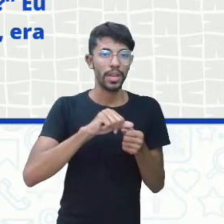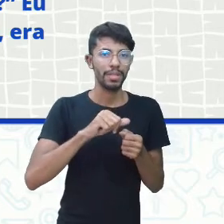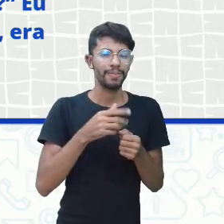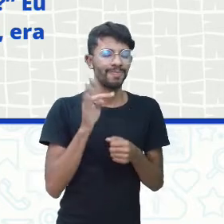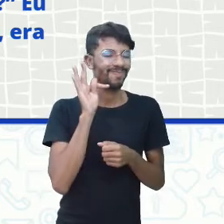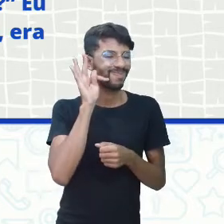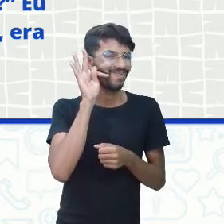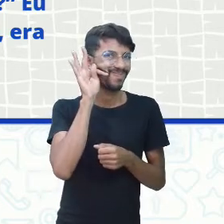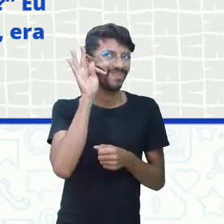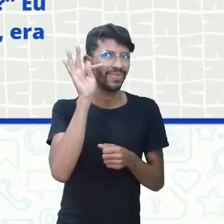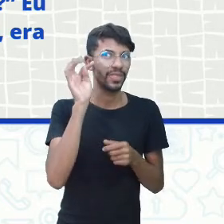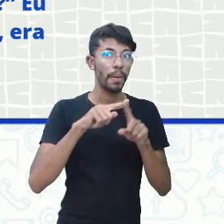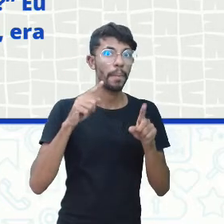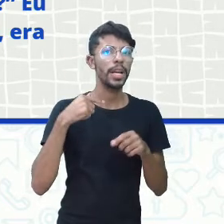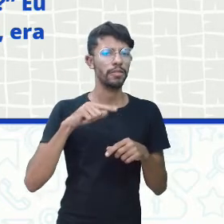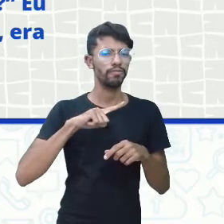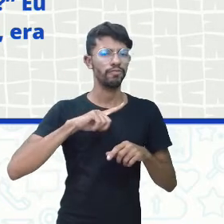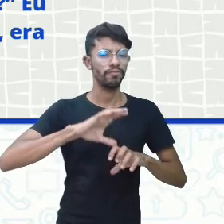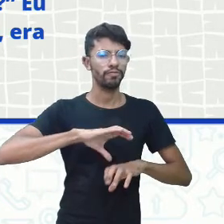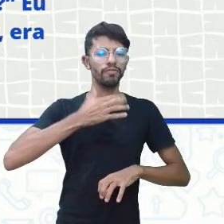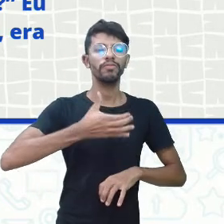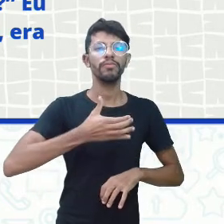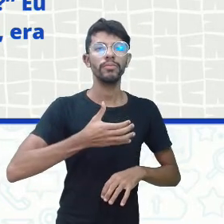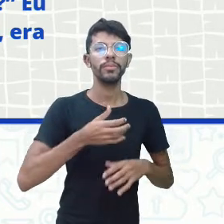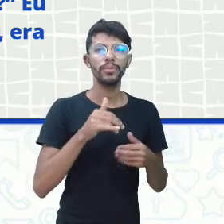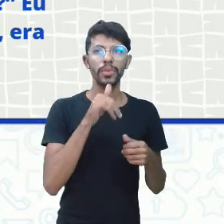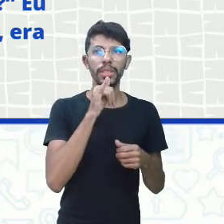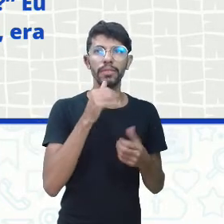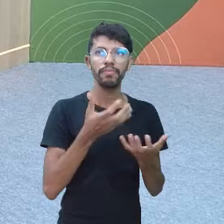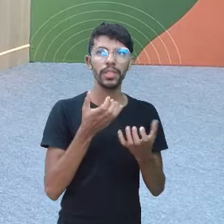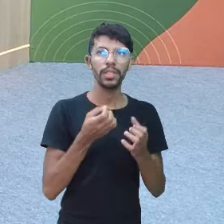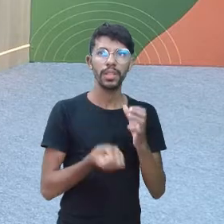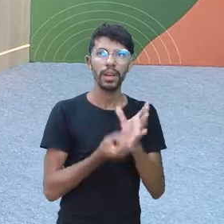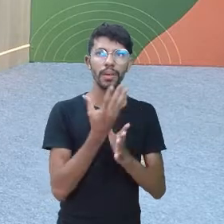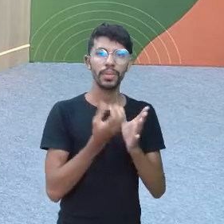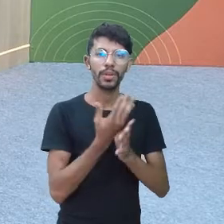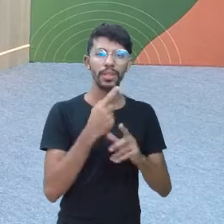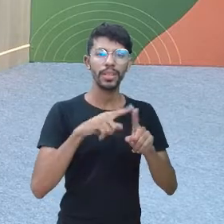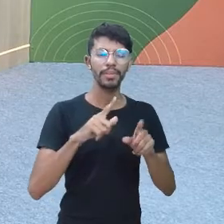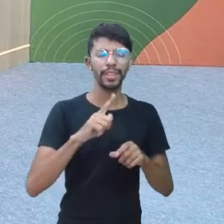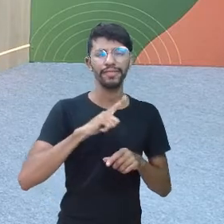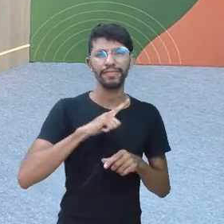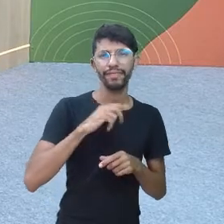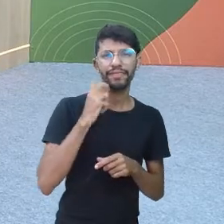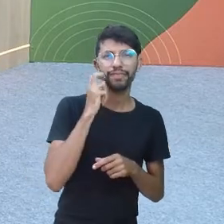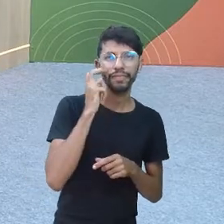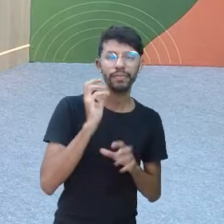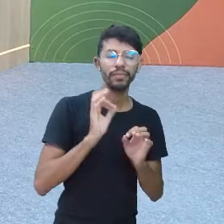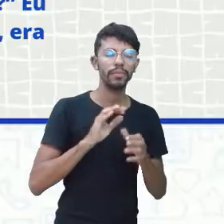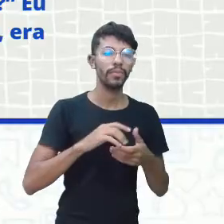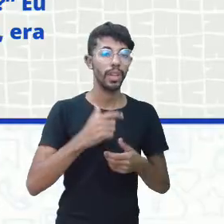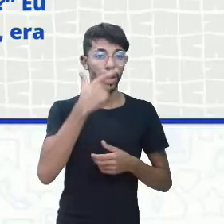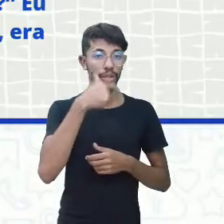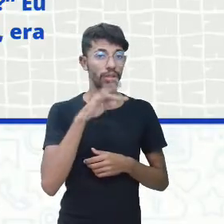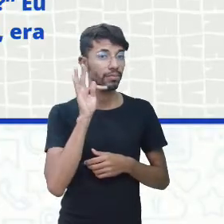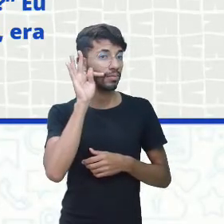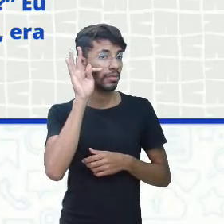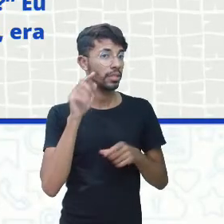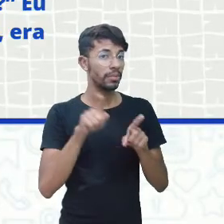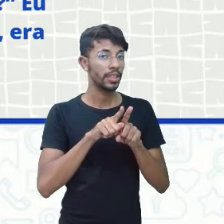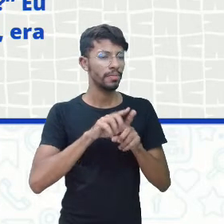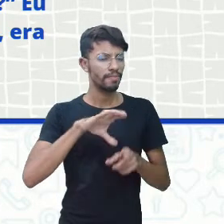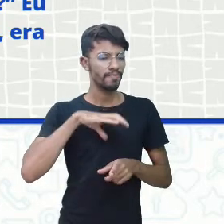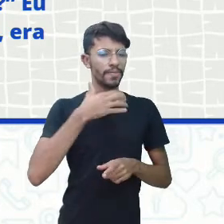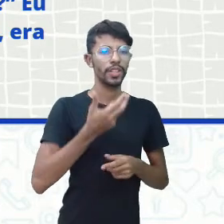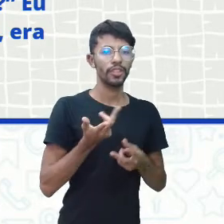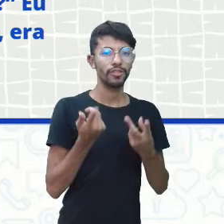uma timidez ousada. Ou seja, de quem está querendo produzir alguma coisa, mas tem vergonha, talvez. Eu sou tímida e ousada ao mesmo